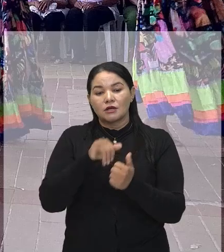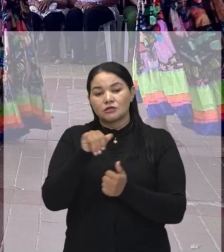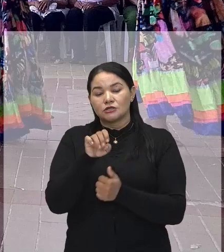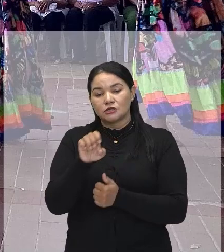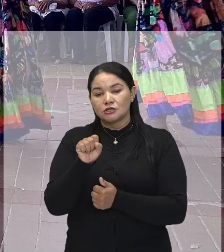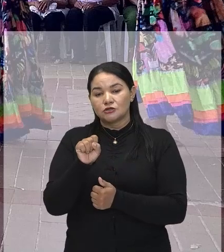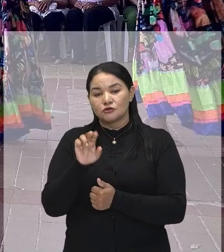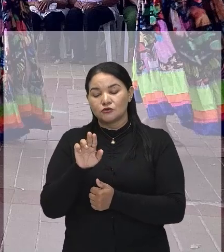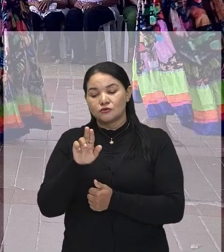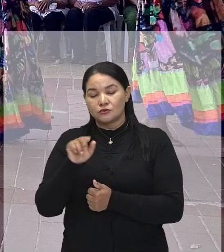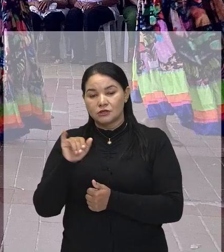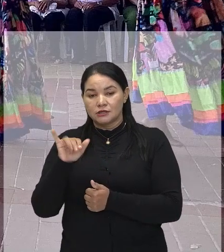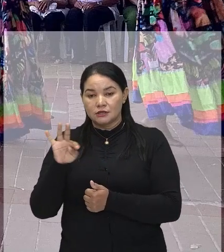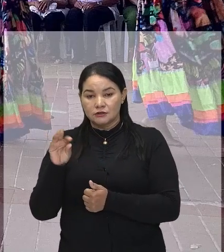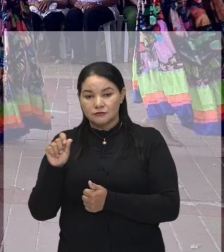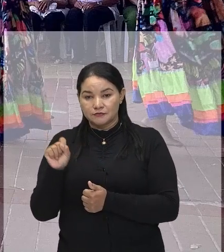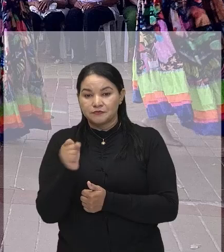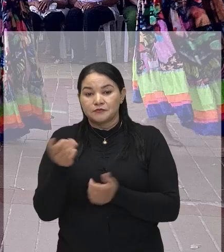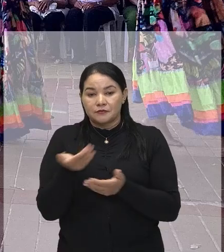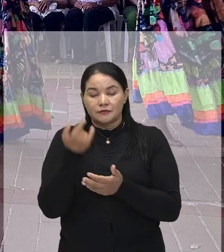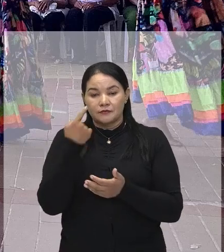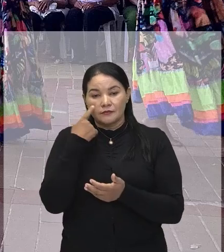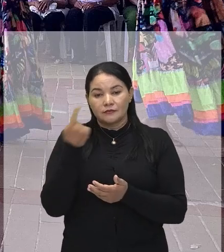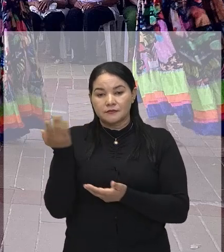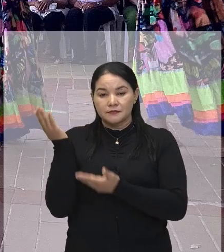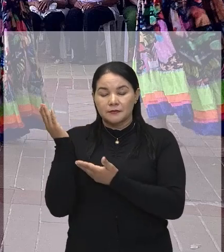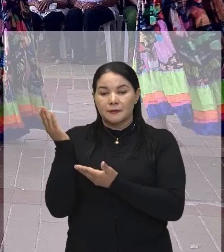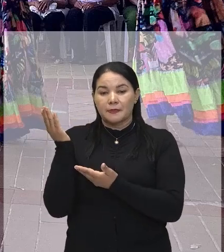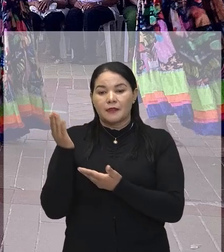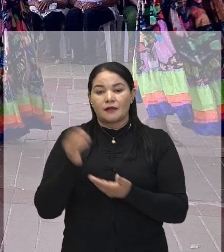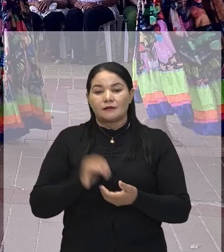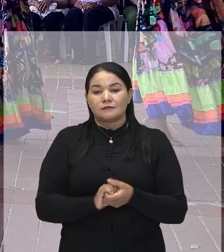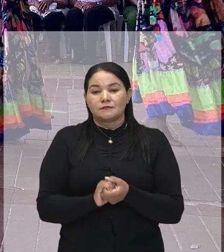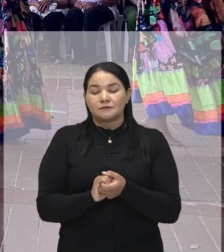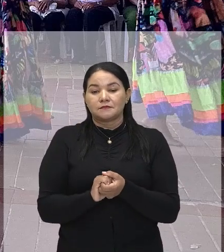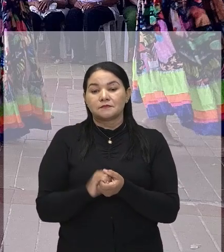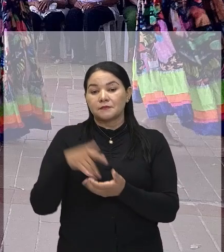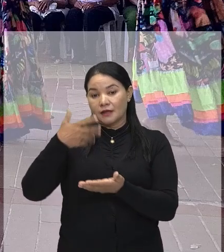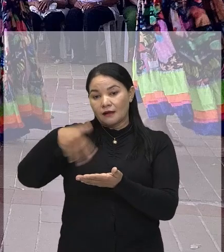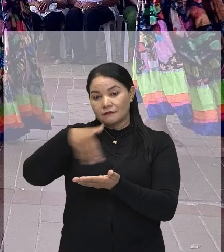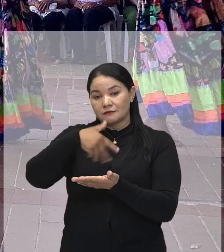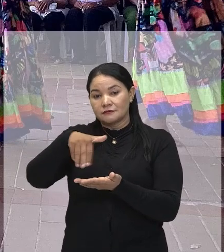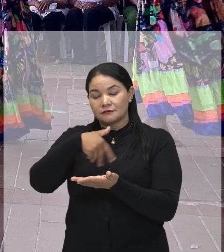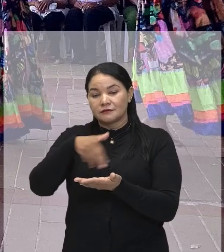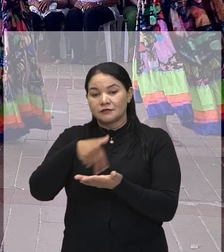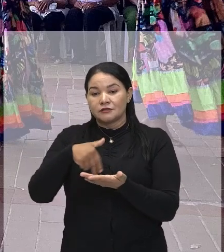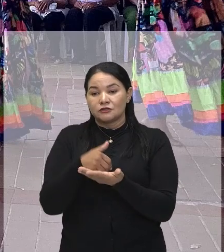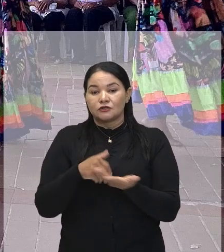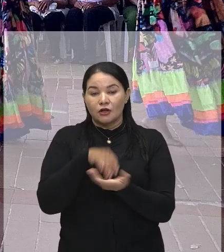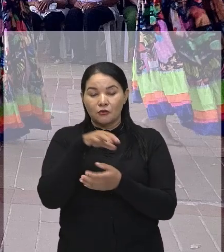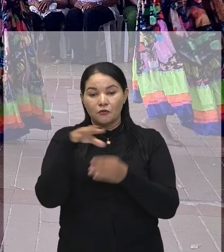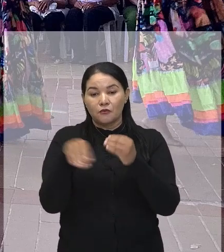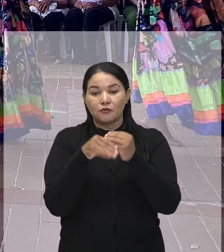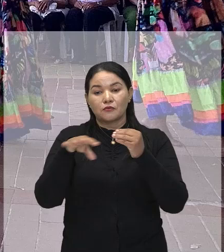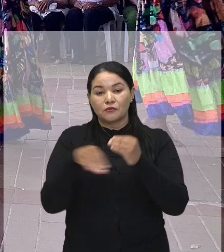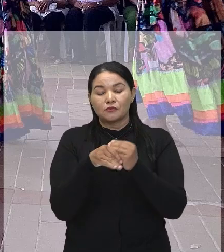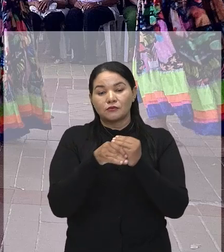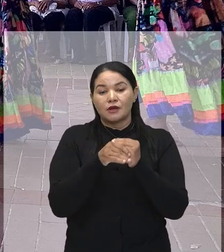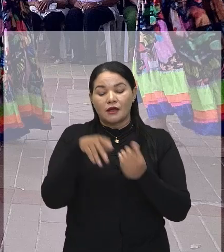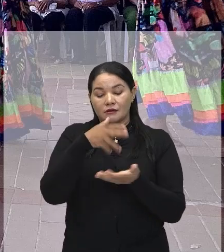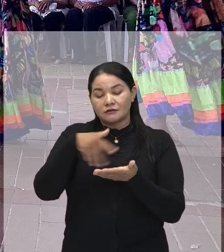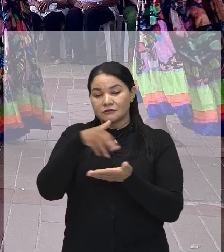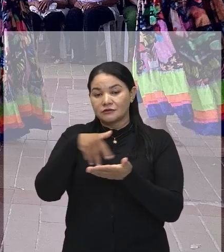foto, uma imagem da dança Siriri. Bem, o Siriri ele carrega traços das danças ritualísticas indígenas